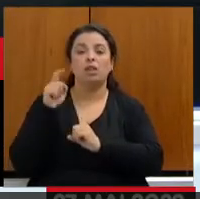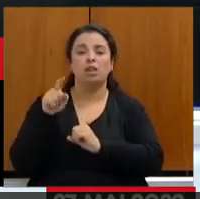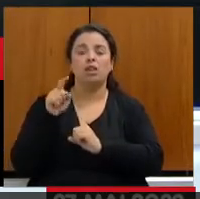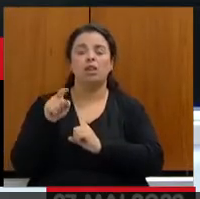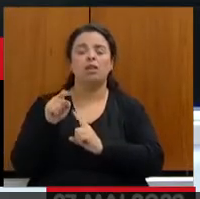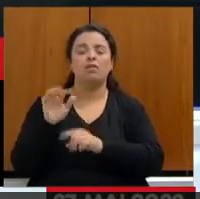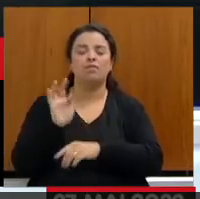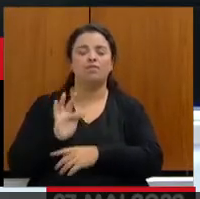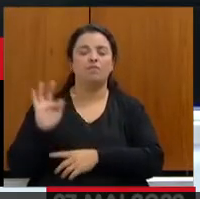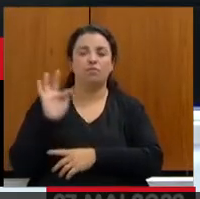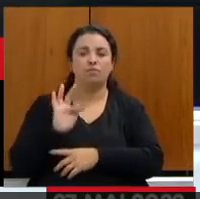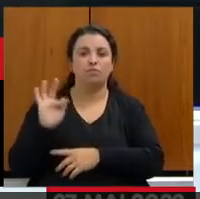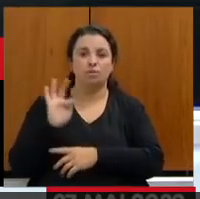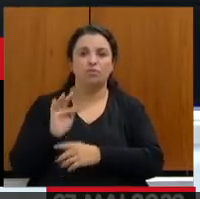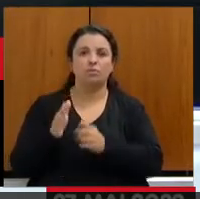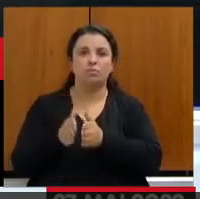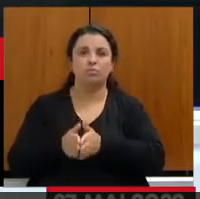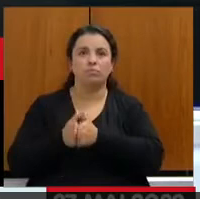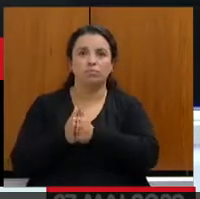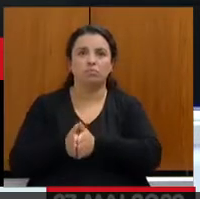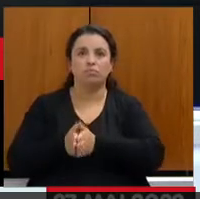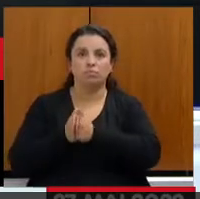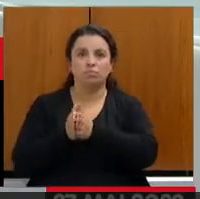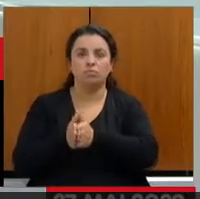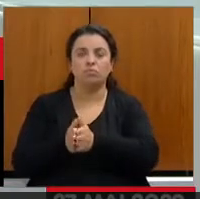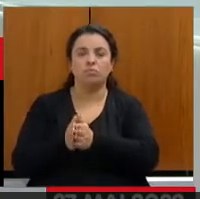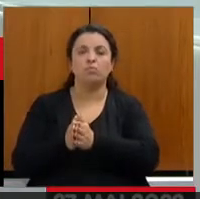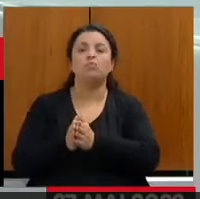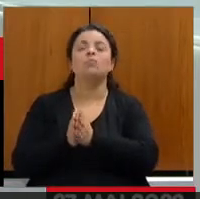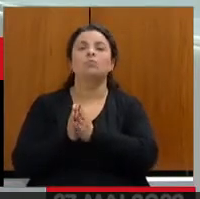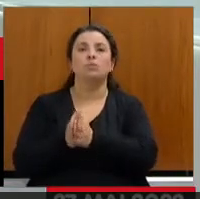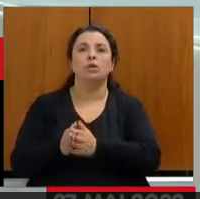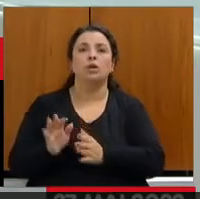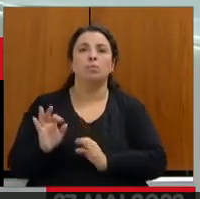do Mucuri e Jequitinhonha Campos Mucuri